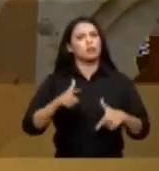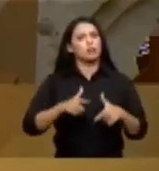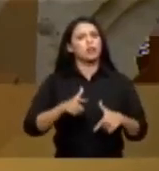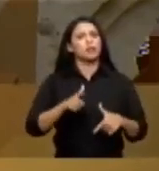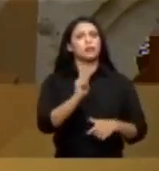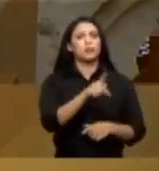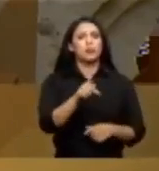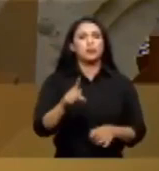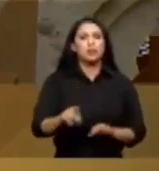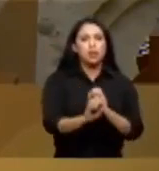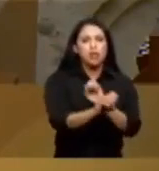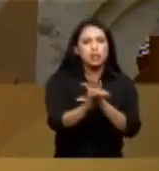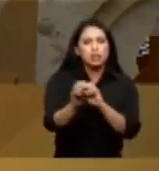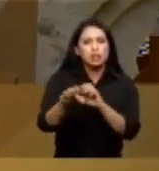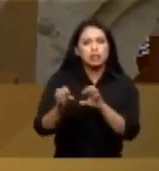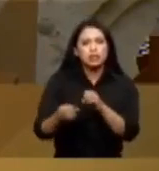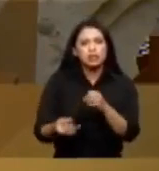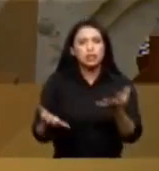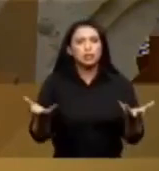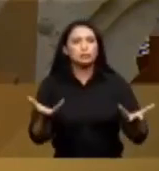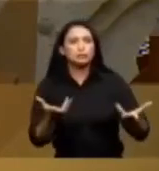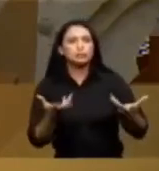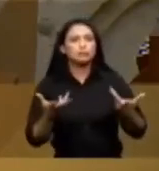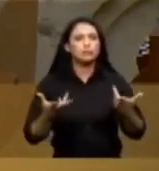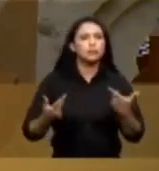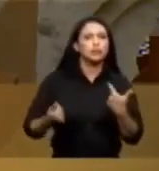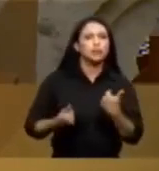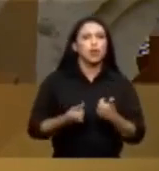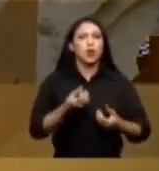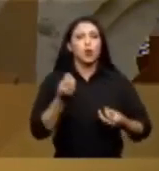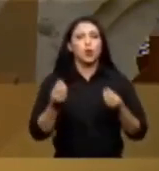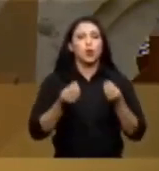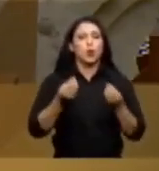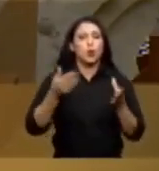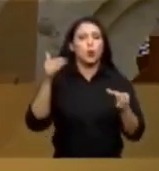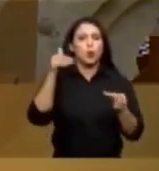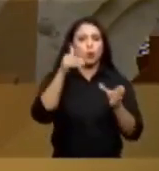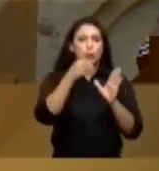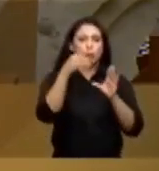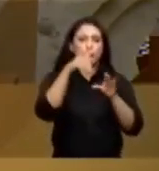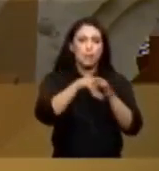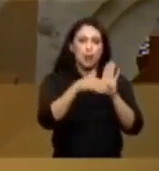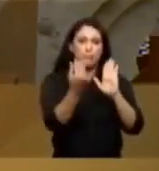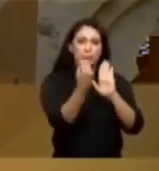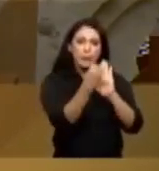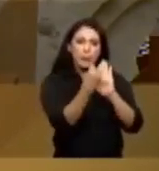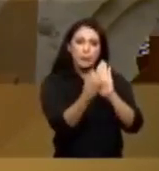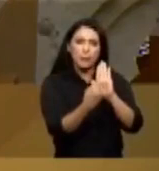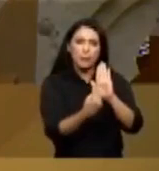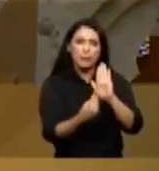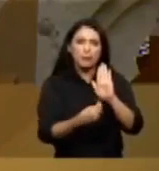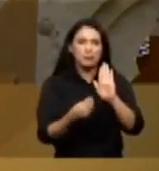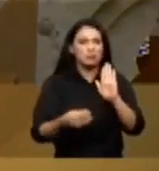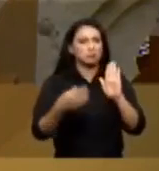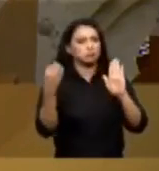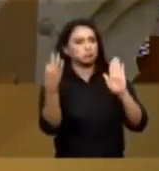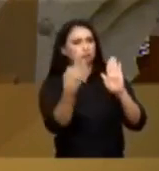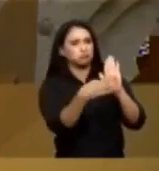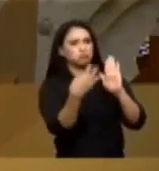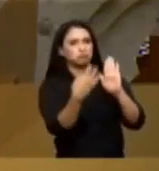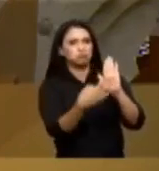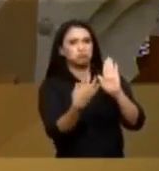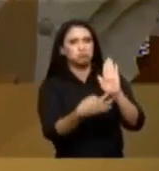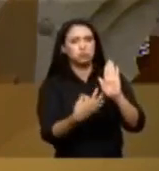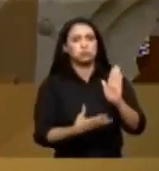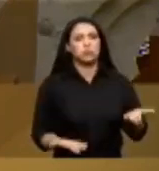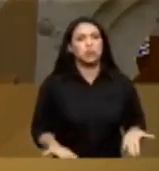O didatismo e a esmerada retórica de suas peças são notáveis, assim como seus negritos e